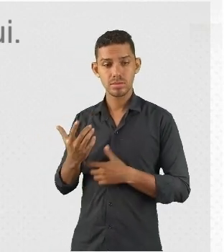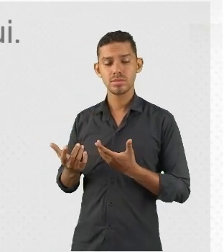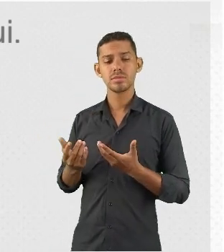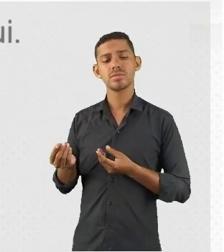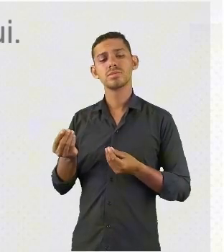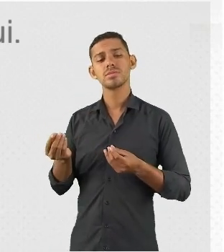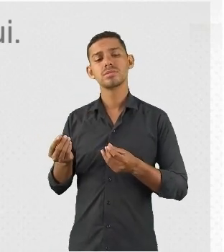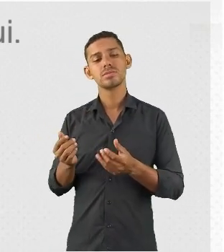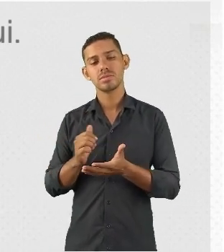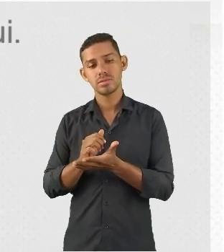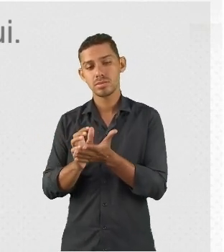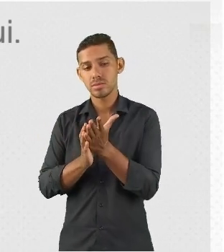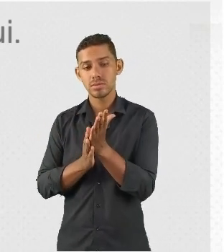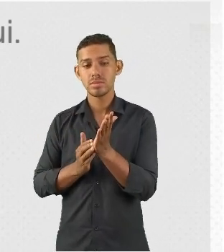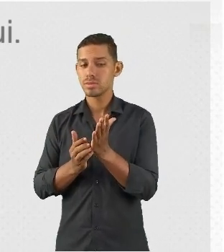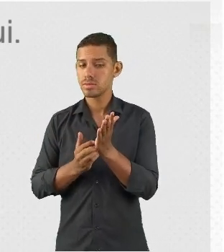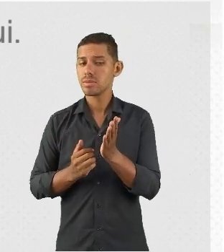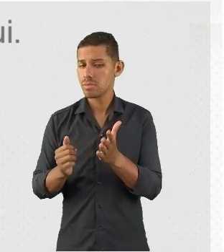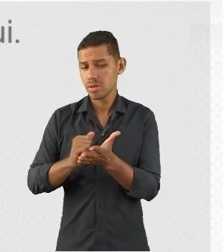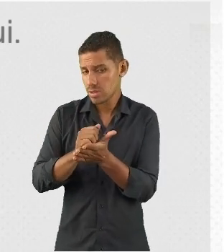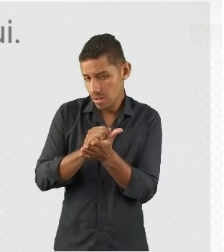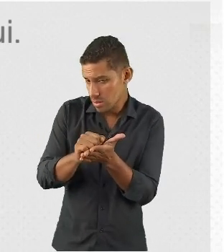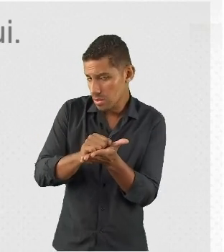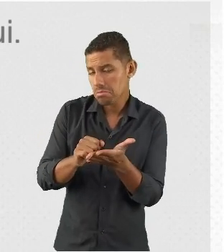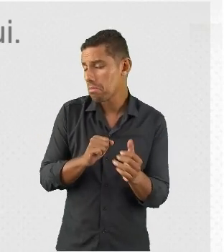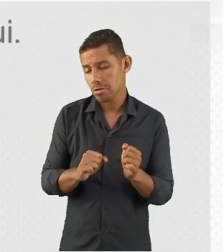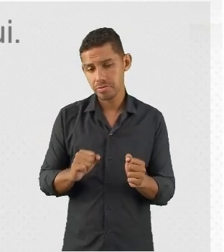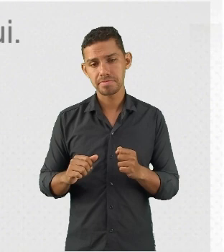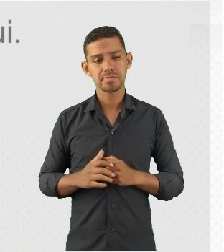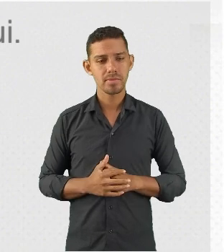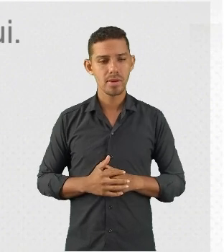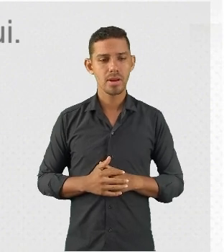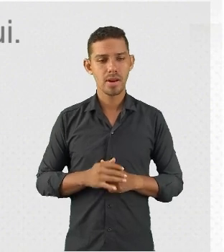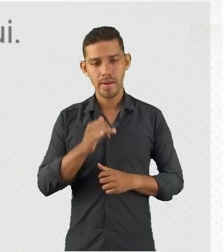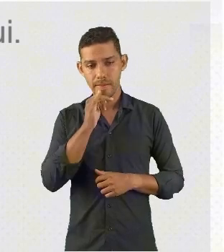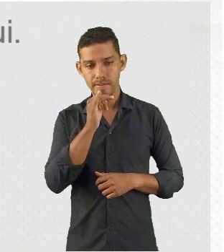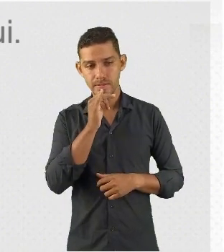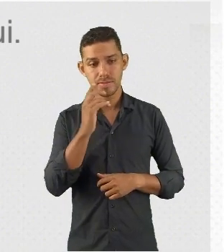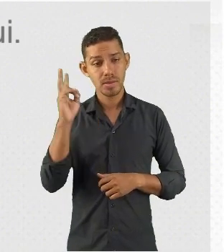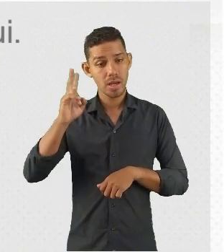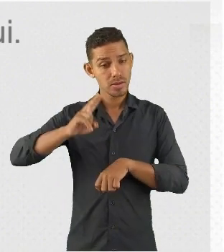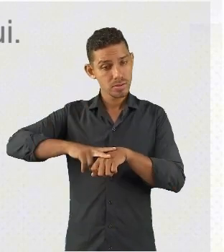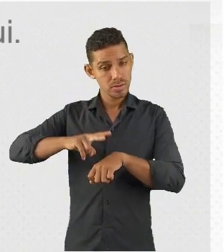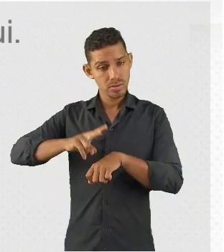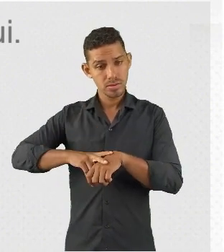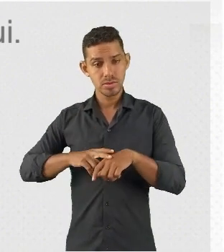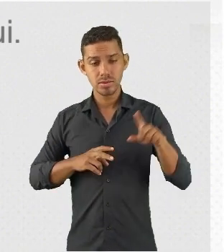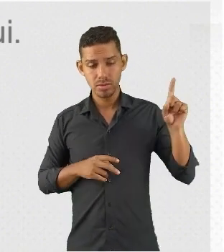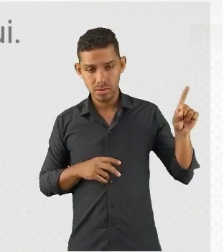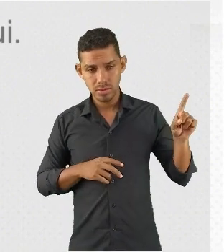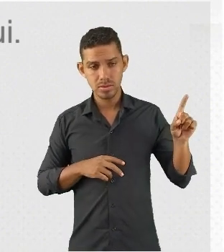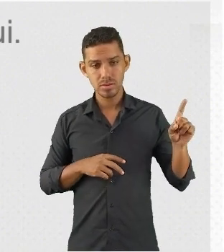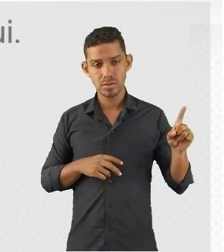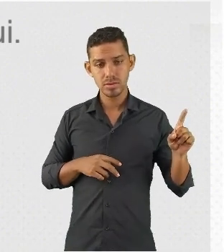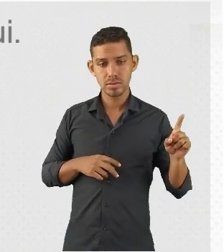Pode ser por atrito, por exemplo. Eu vou pegar aquele bastão de vidro, por exemplo, né? Ou a seda, e vou tocar agora em outro